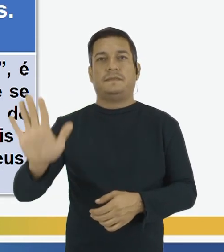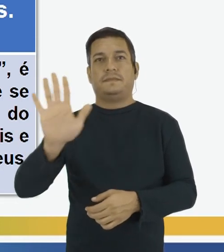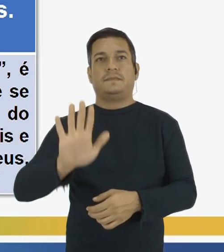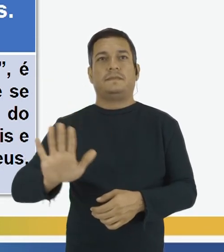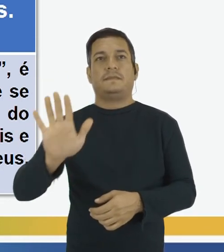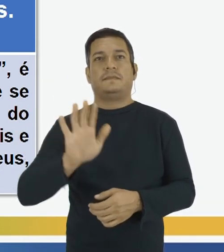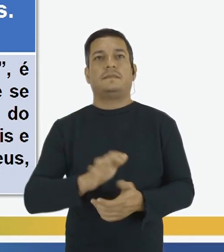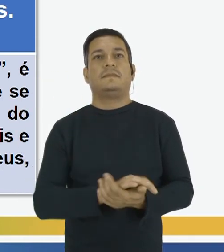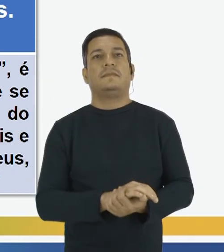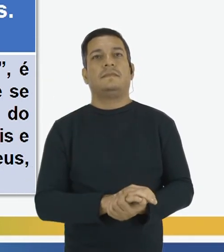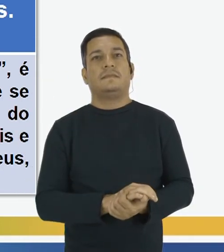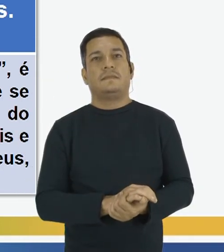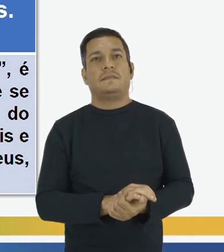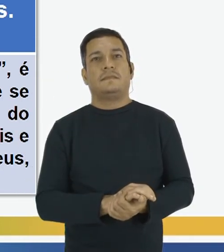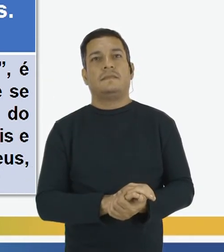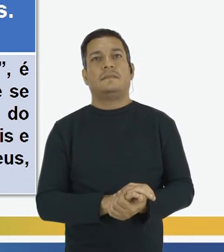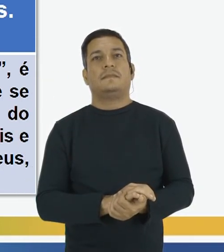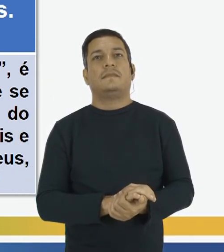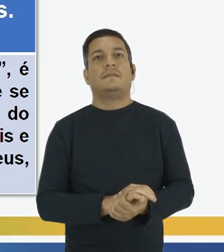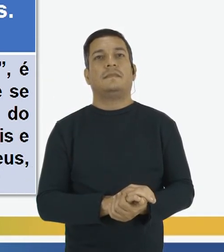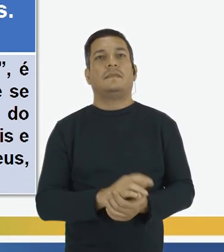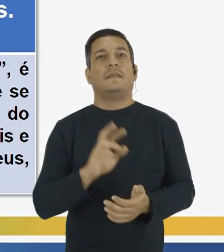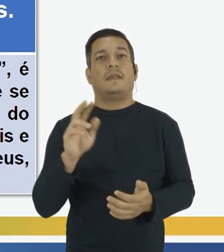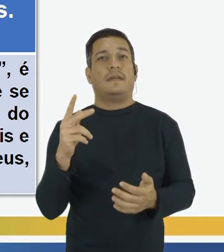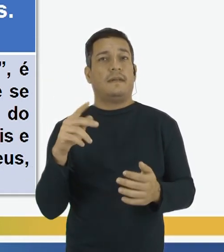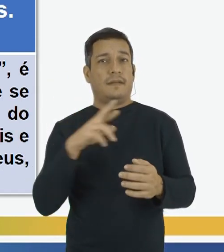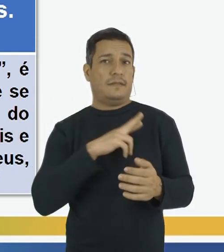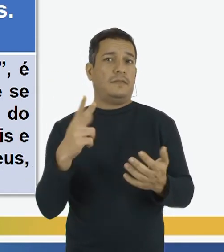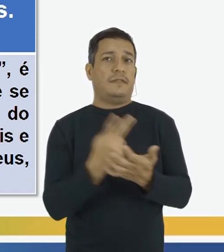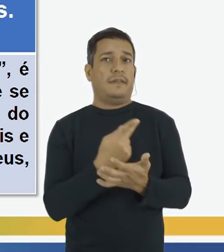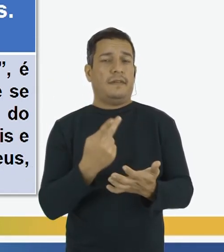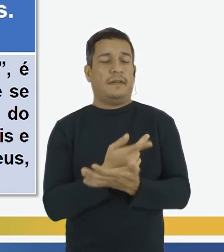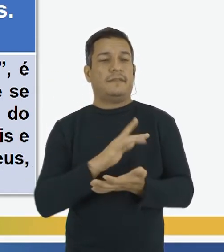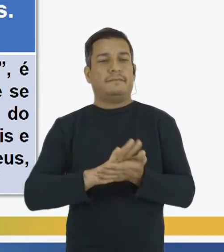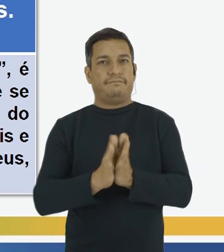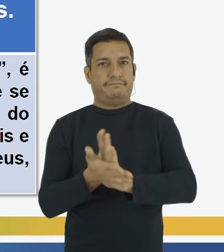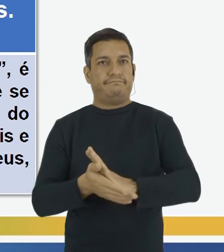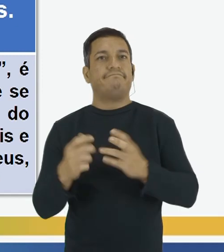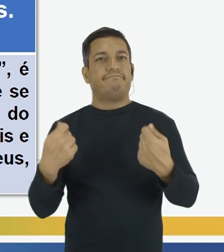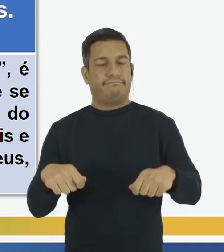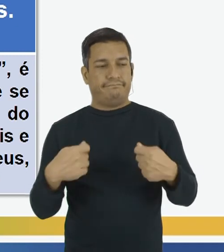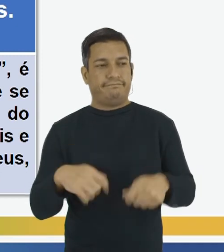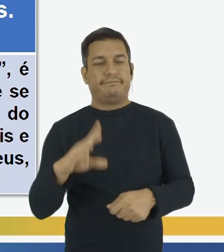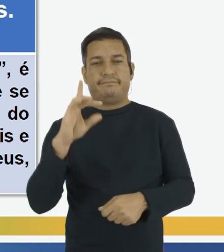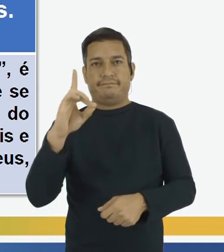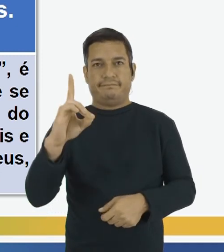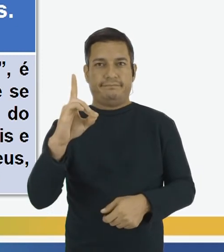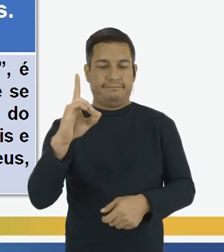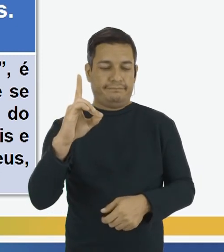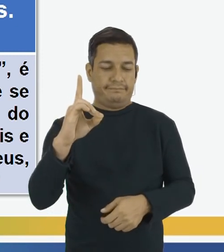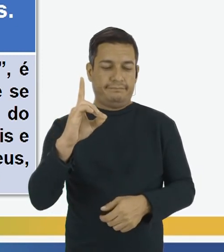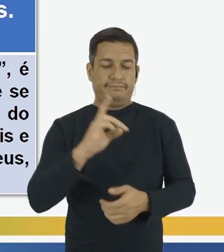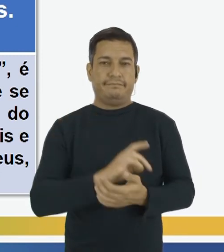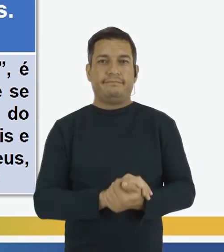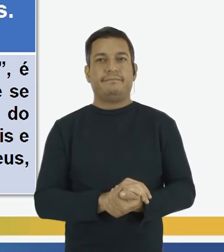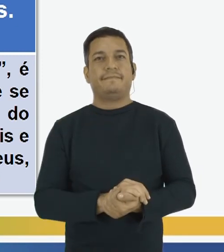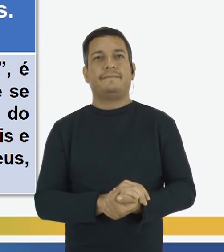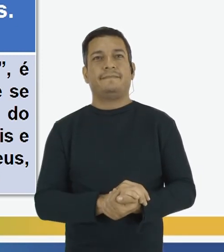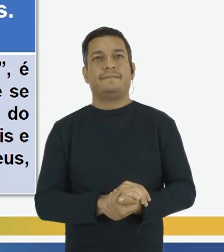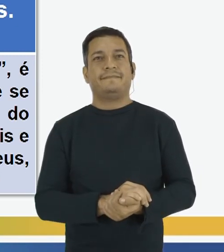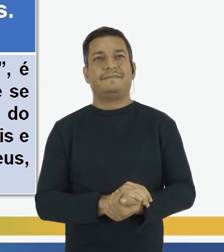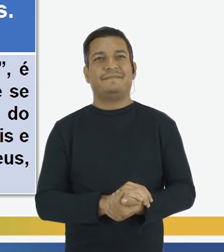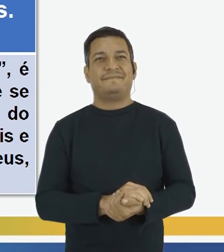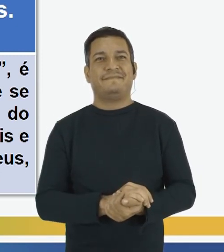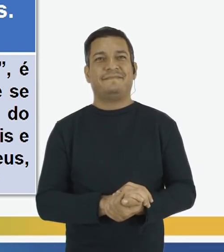será que está certo há religiões erradas a ser extintas? Será que tem religião certa, religião